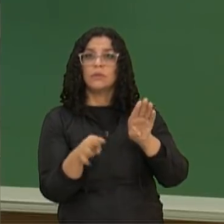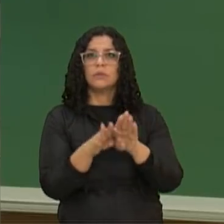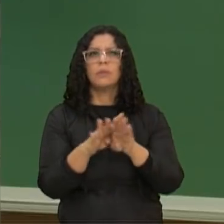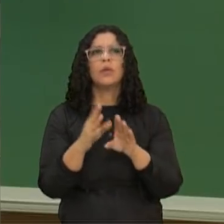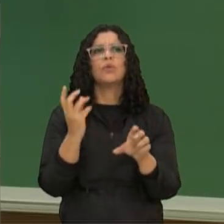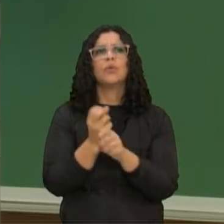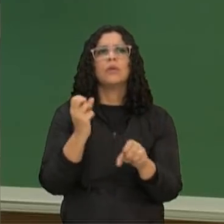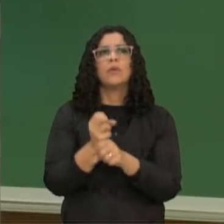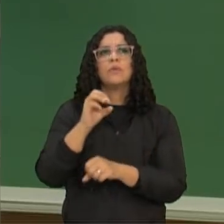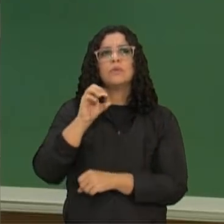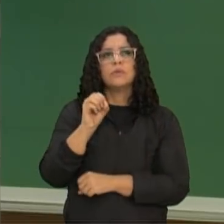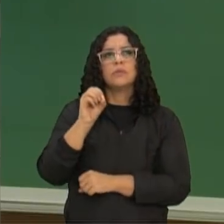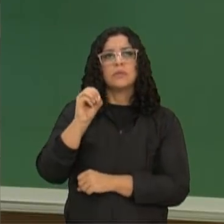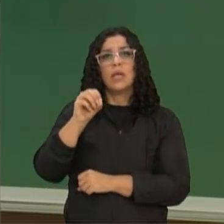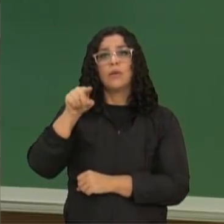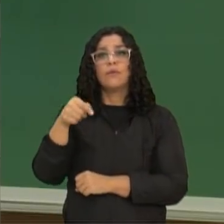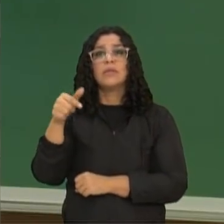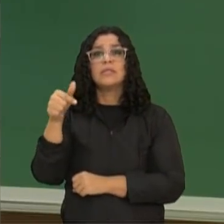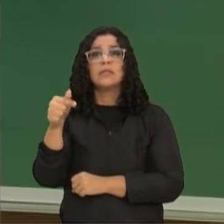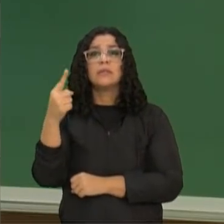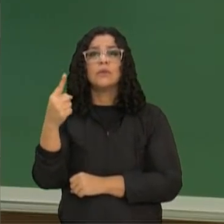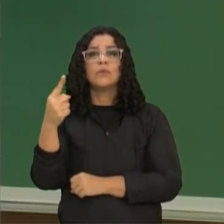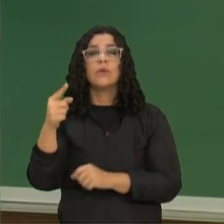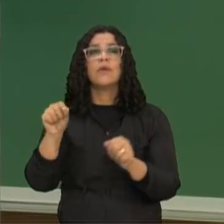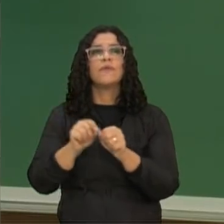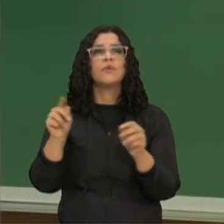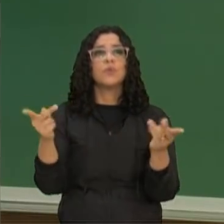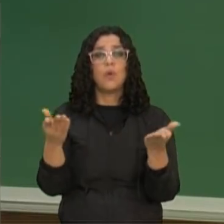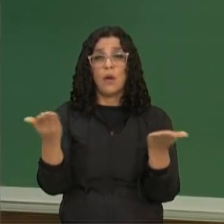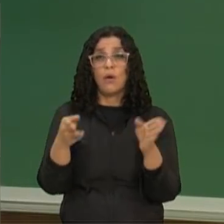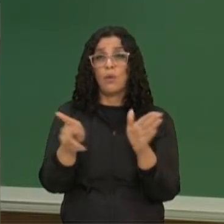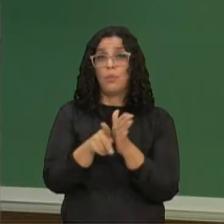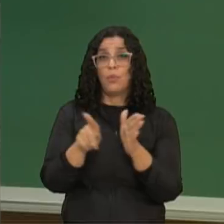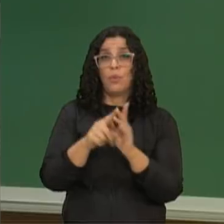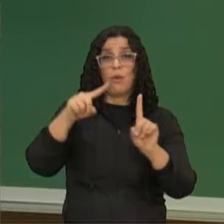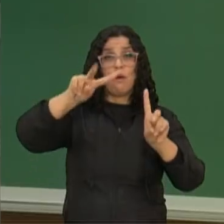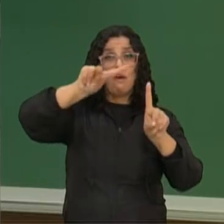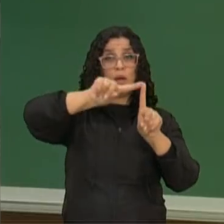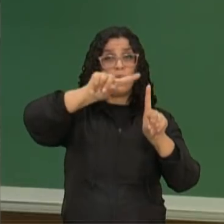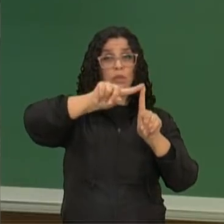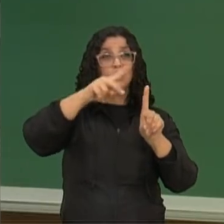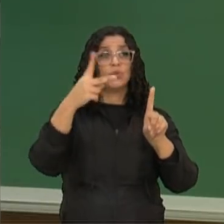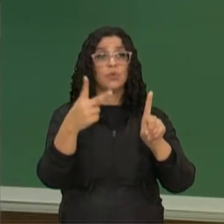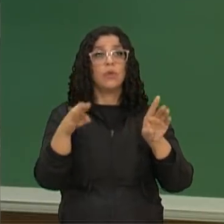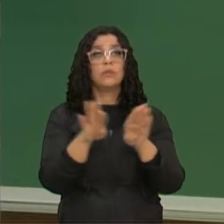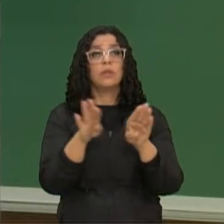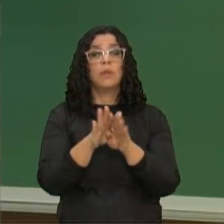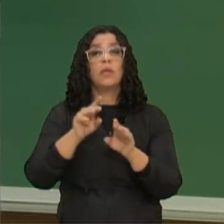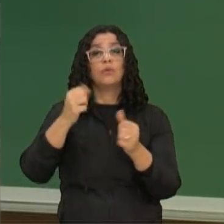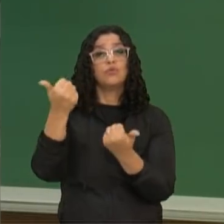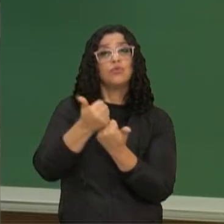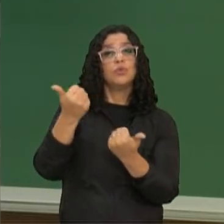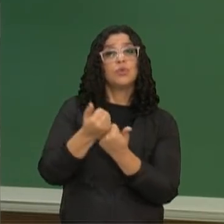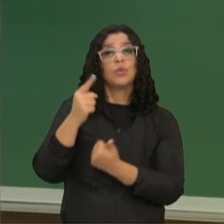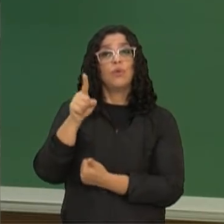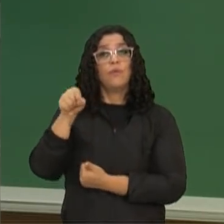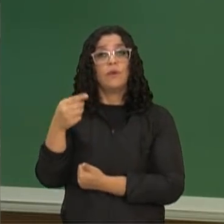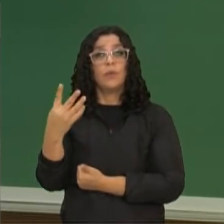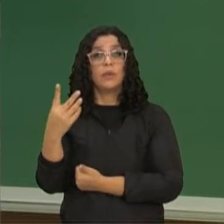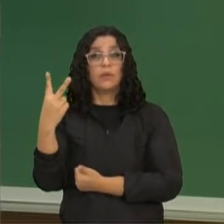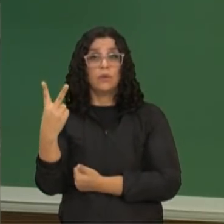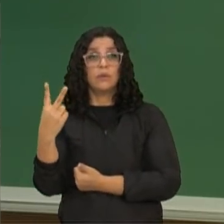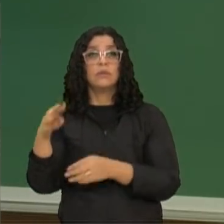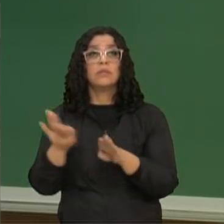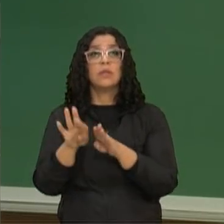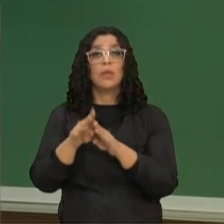nesse 0,71? Eu substituí ali a raiz de 2, eu troquei aqui por 1,42 e já